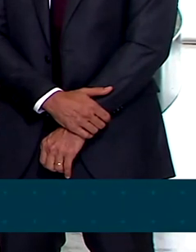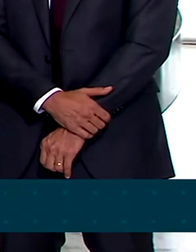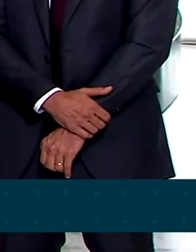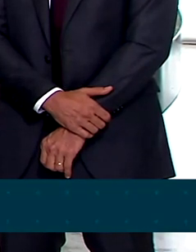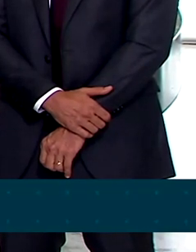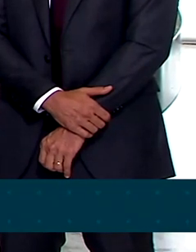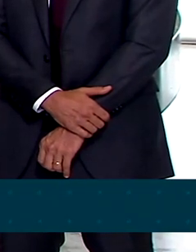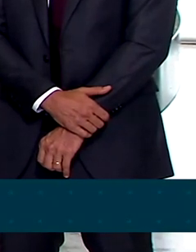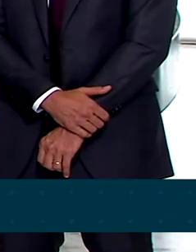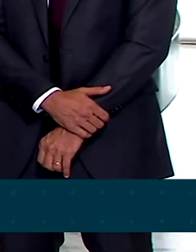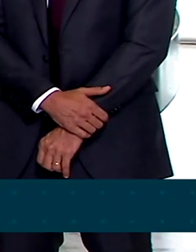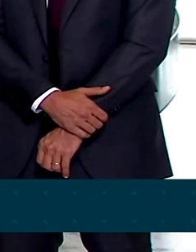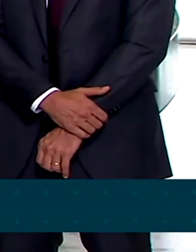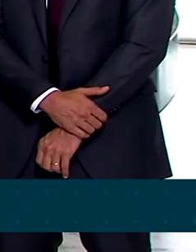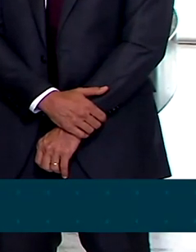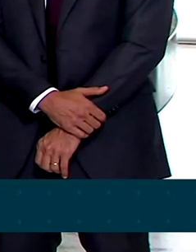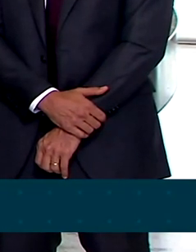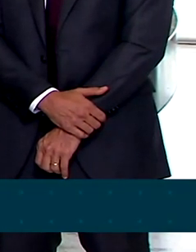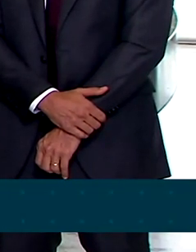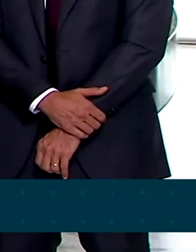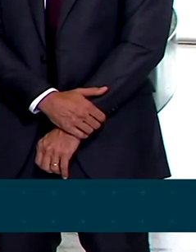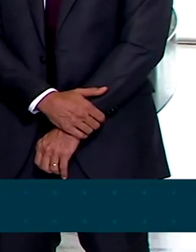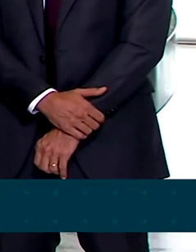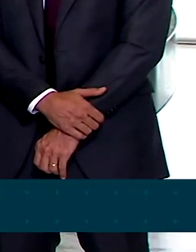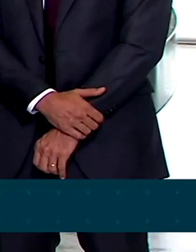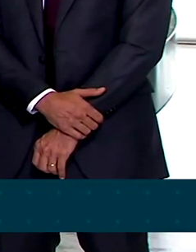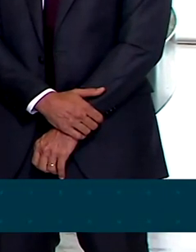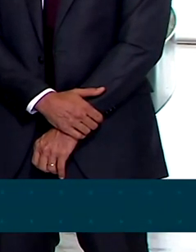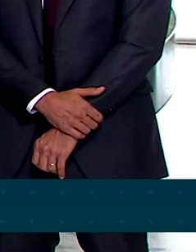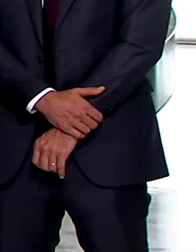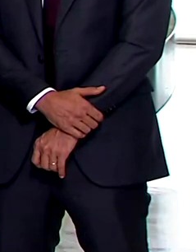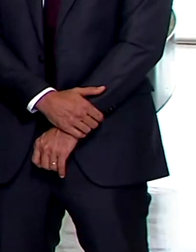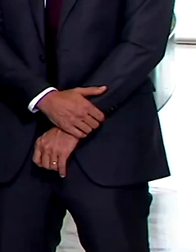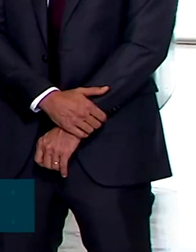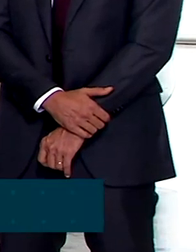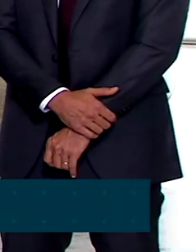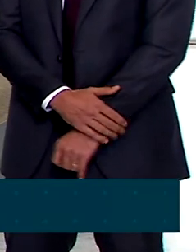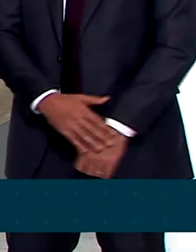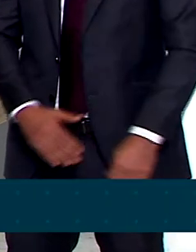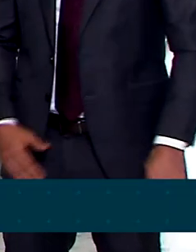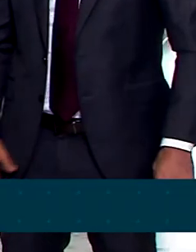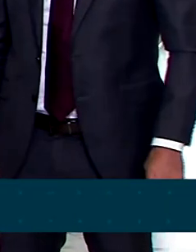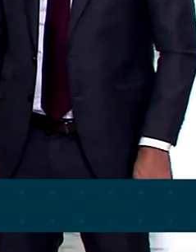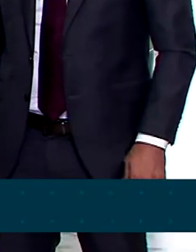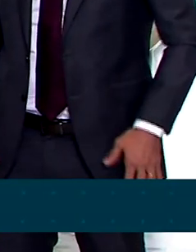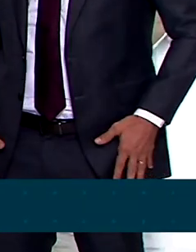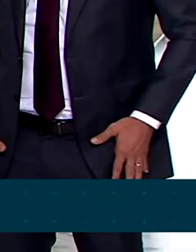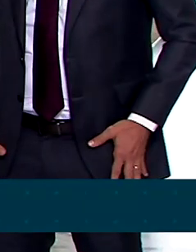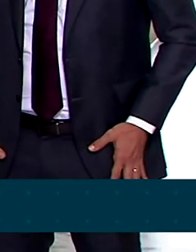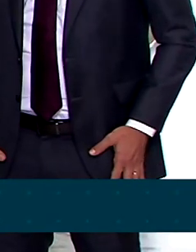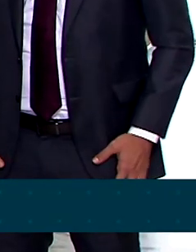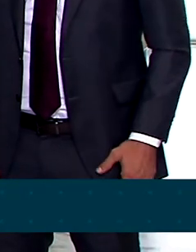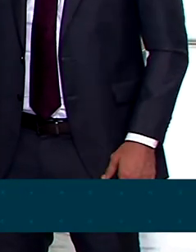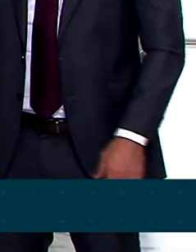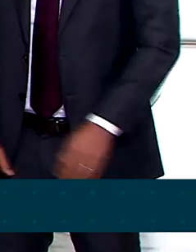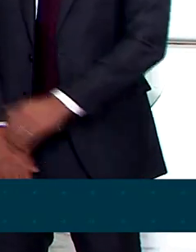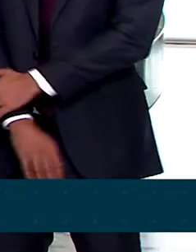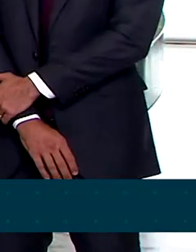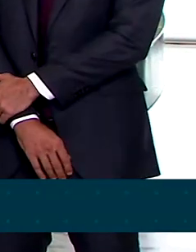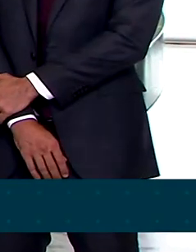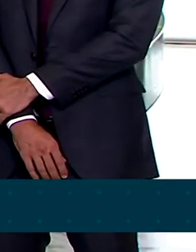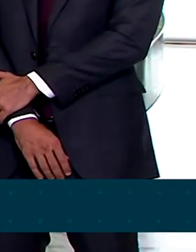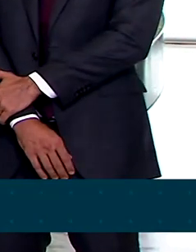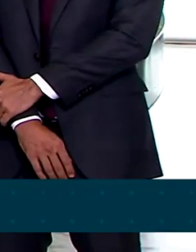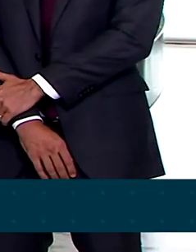pessoas já realize o gasto, pagamento de contas, digitalmente. Isto é um